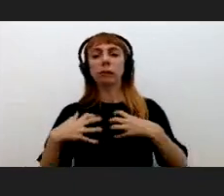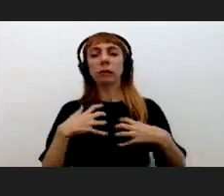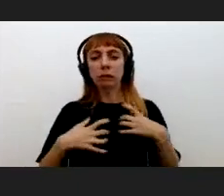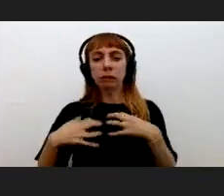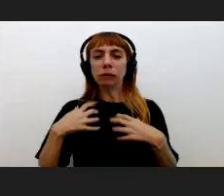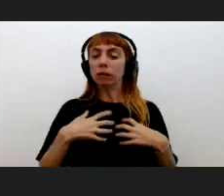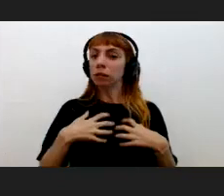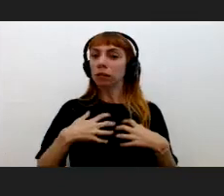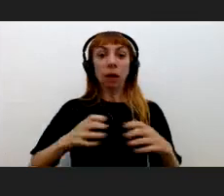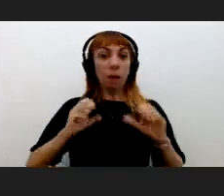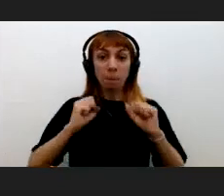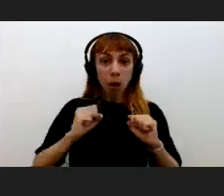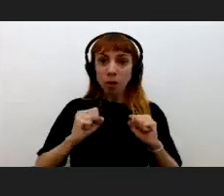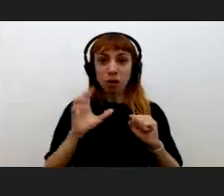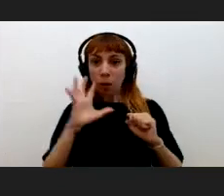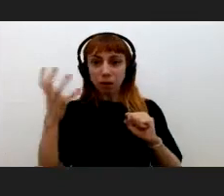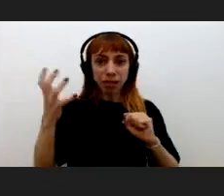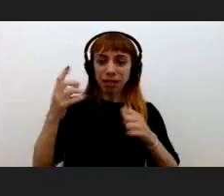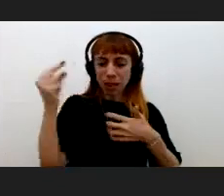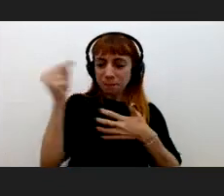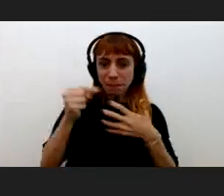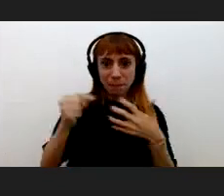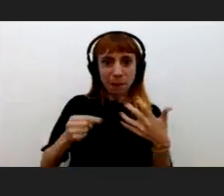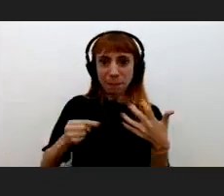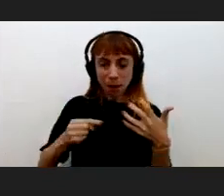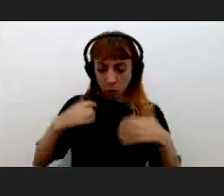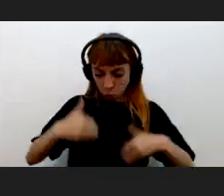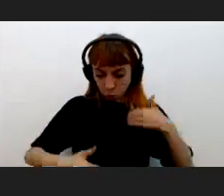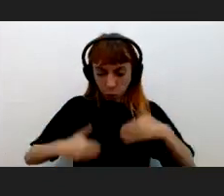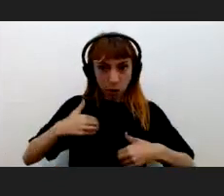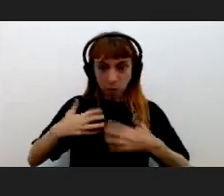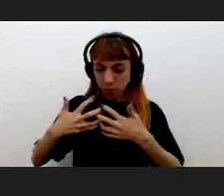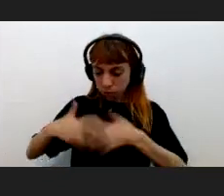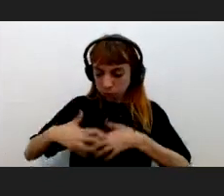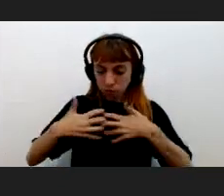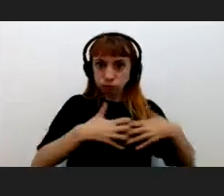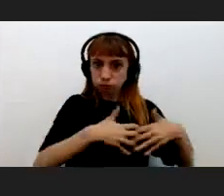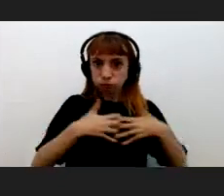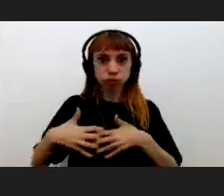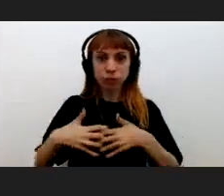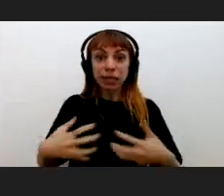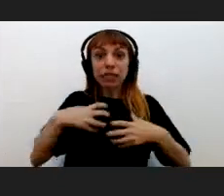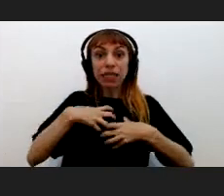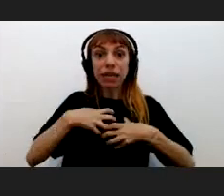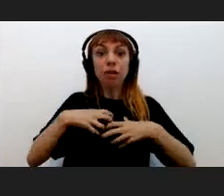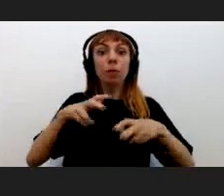reações fisiológicas que o meu corpo, naquele contexto, sentiu